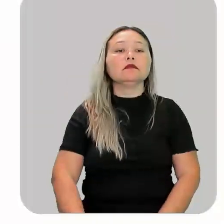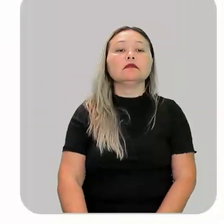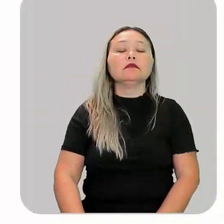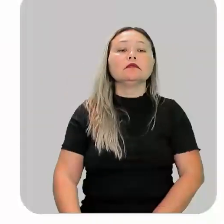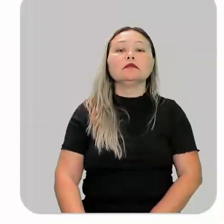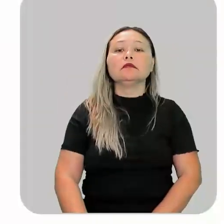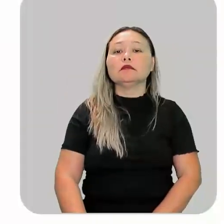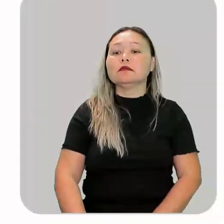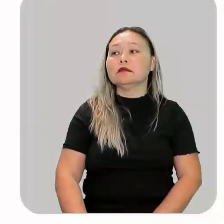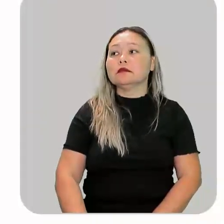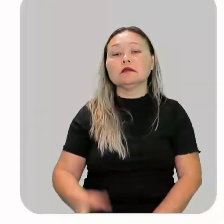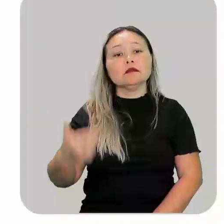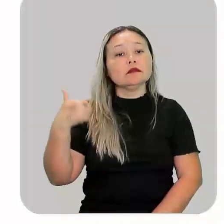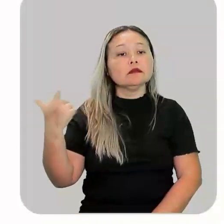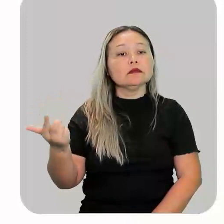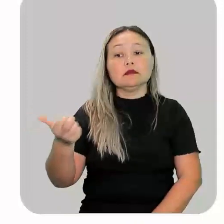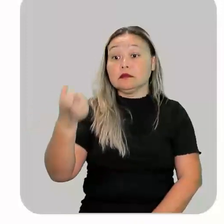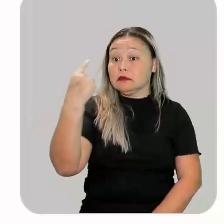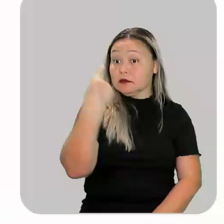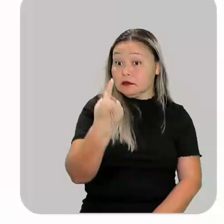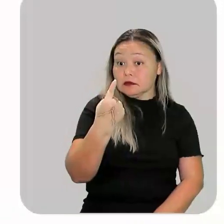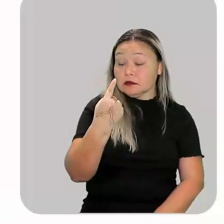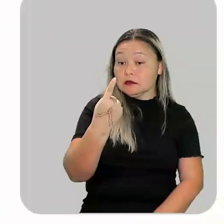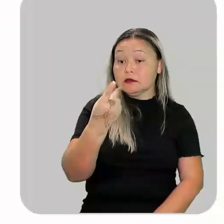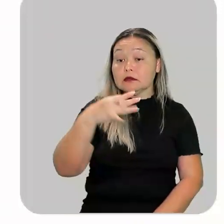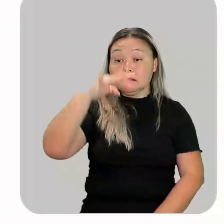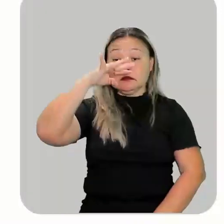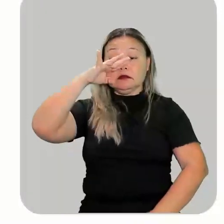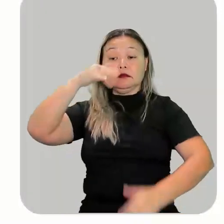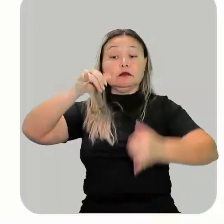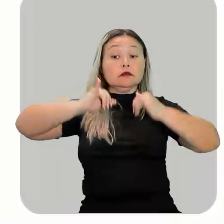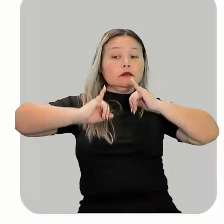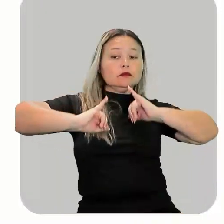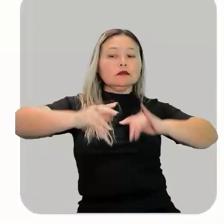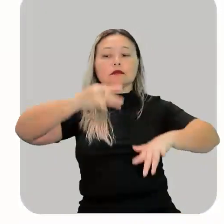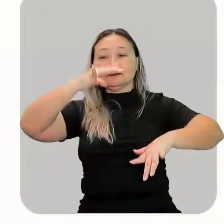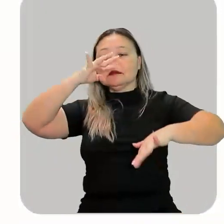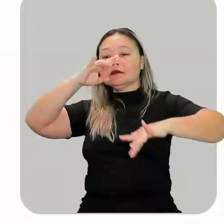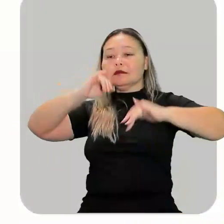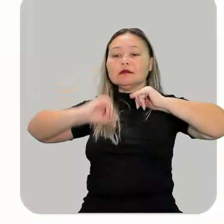vamos lá. Vamos colocar aqui o 1, né? Perfume 1, o